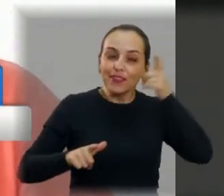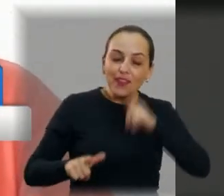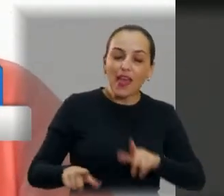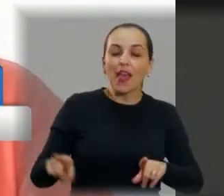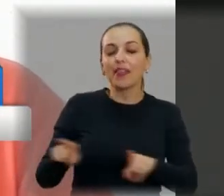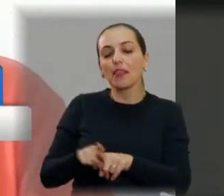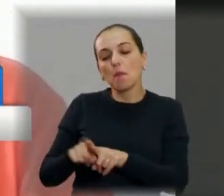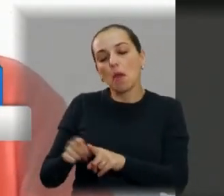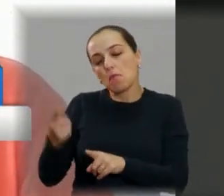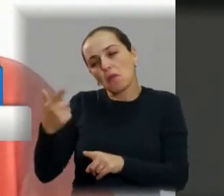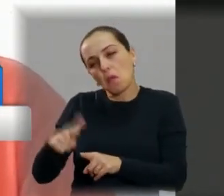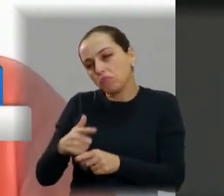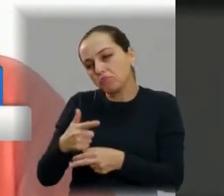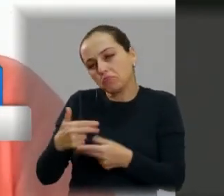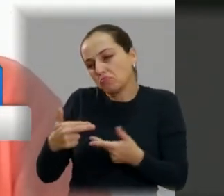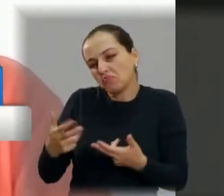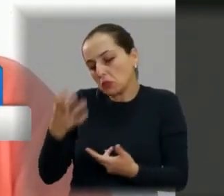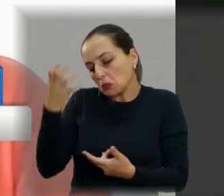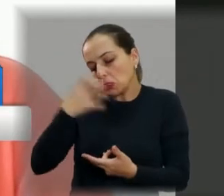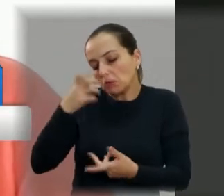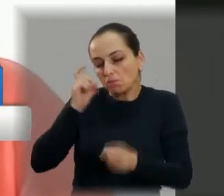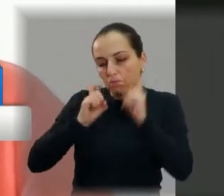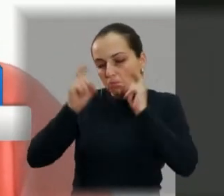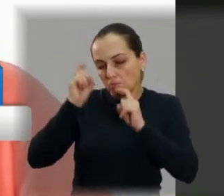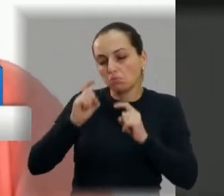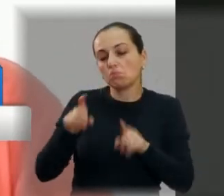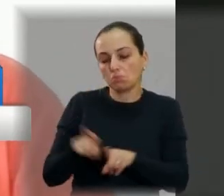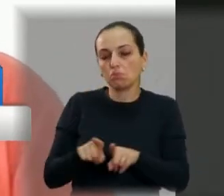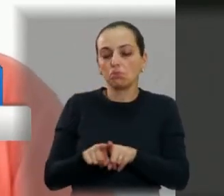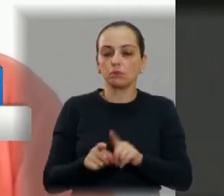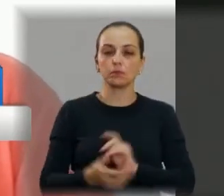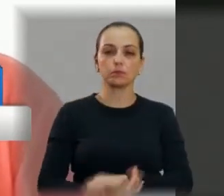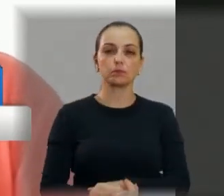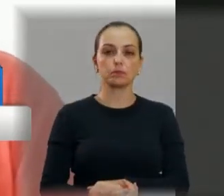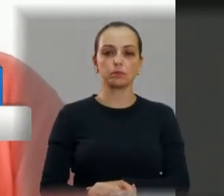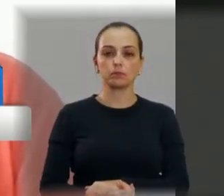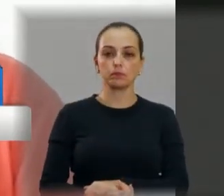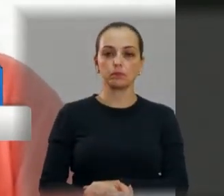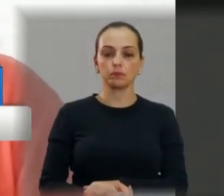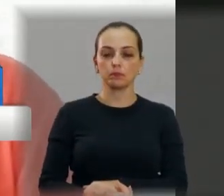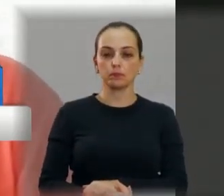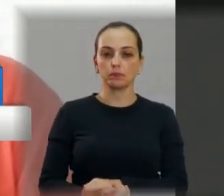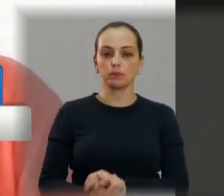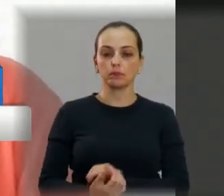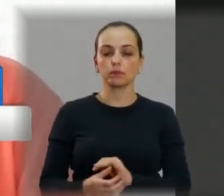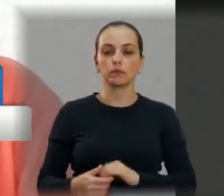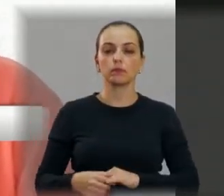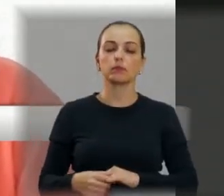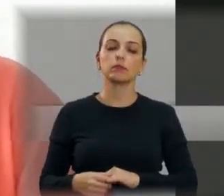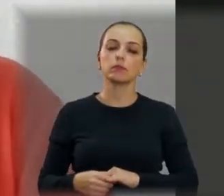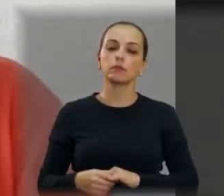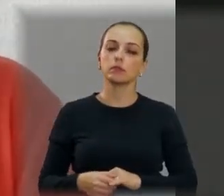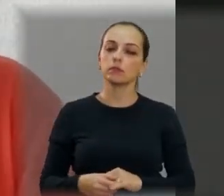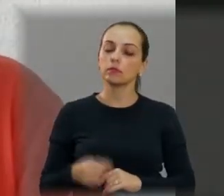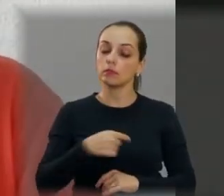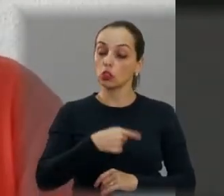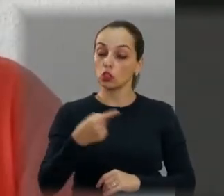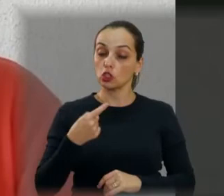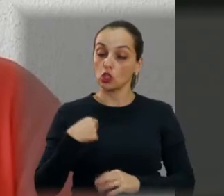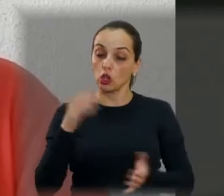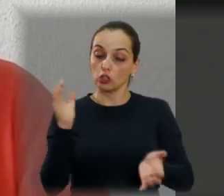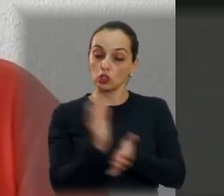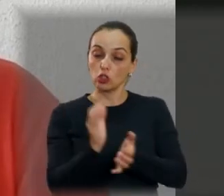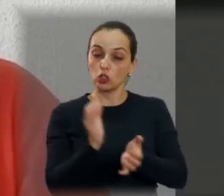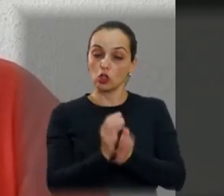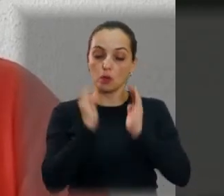de uma cara mais sisuda, de preocupação para outras. Bem, nós estamos, enquanto Comissão pela Vida, pela